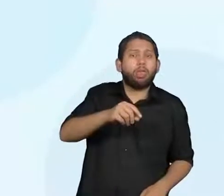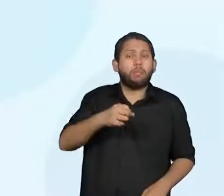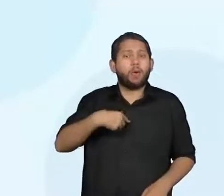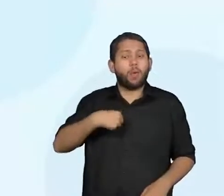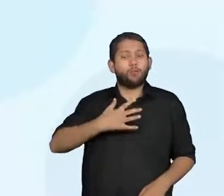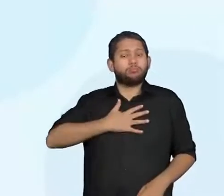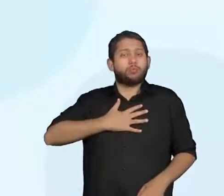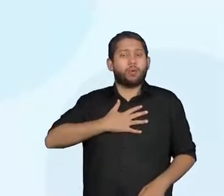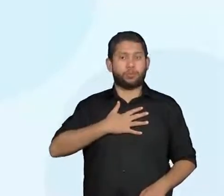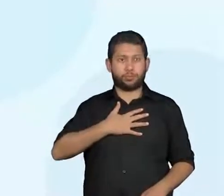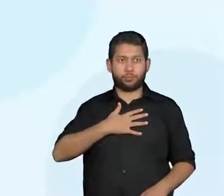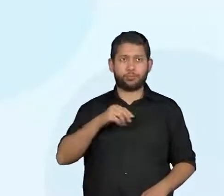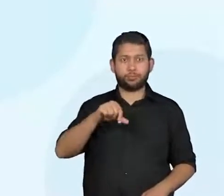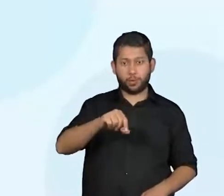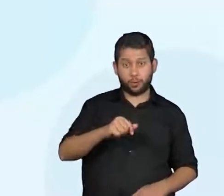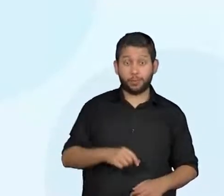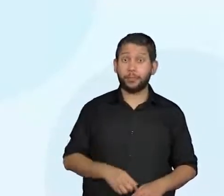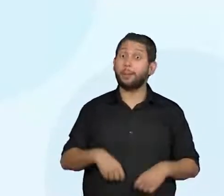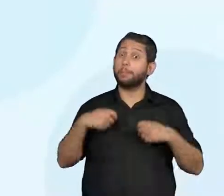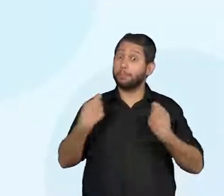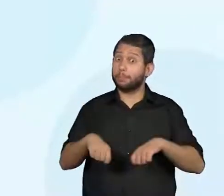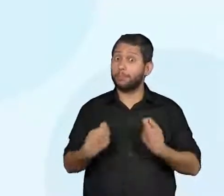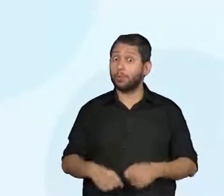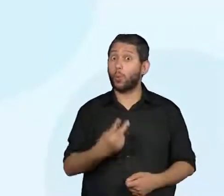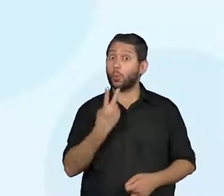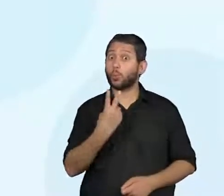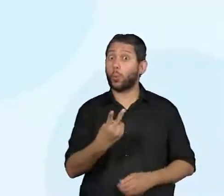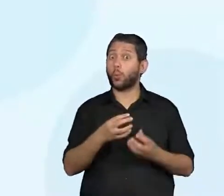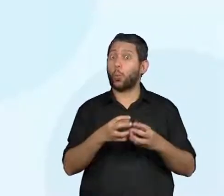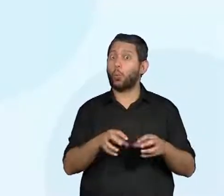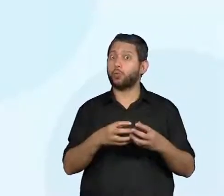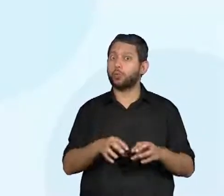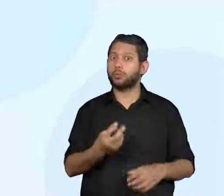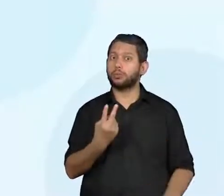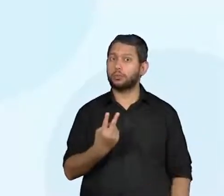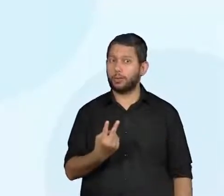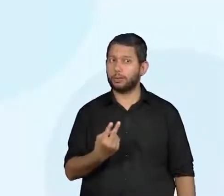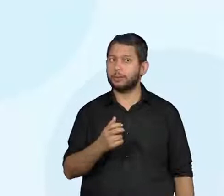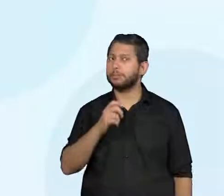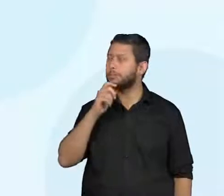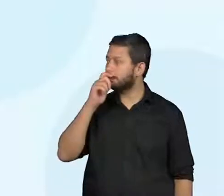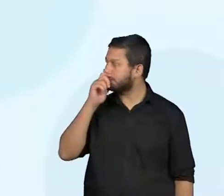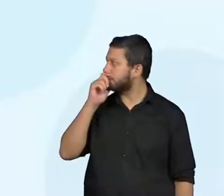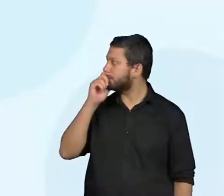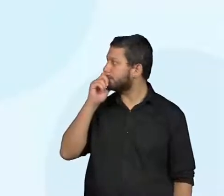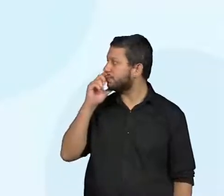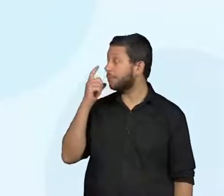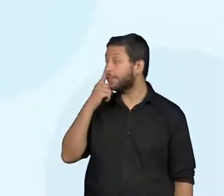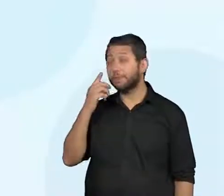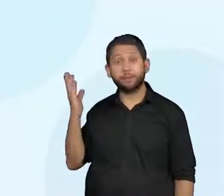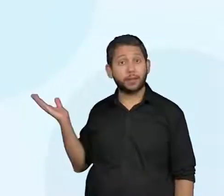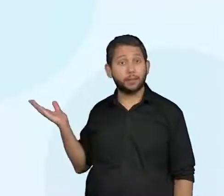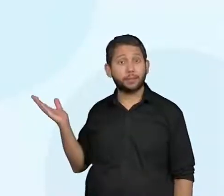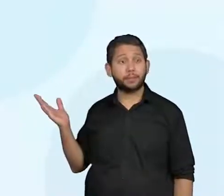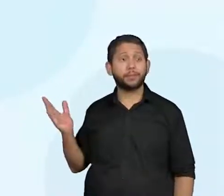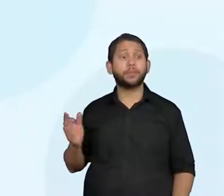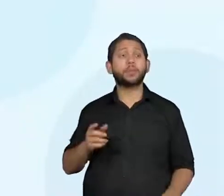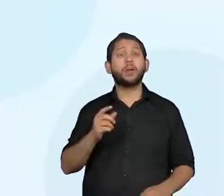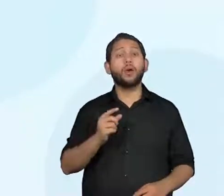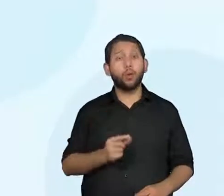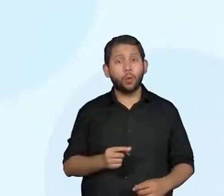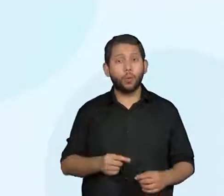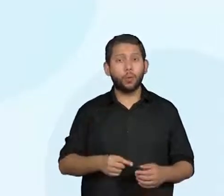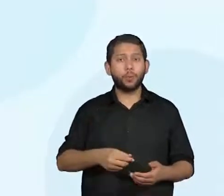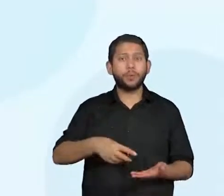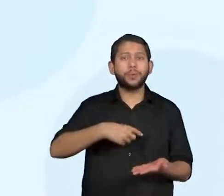tem que ser para a receita dar certo. Legal, né, professora? Muito legal. E é interessante que aqui nós já vemos que a receita de um biscoito de